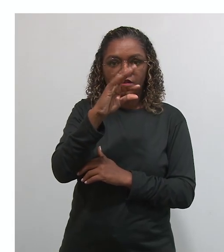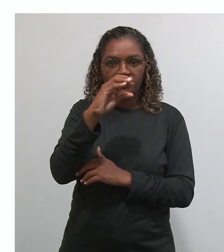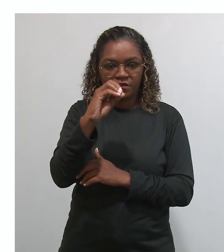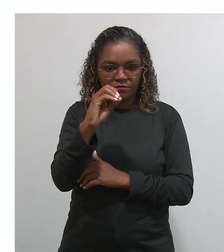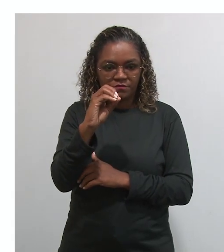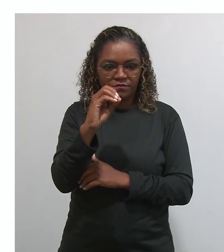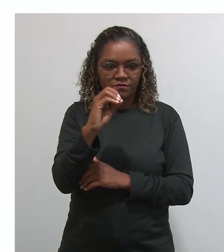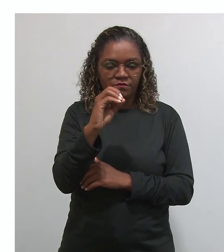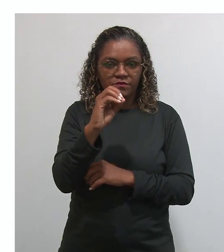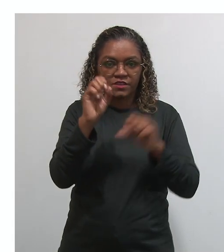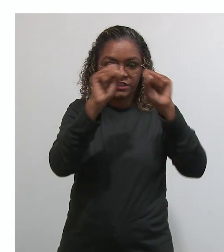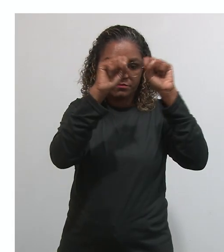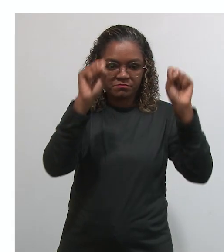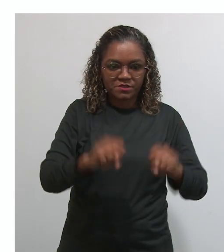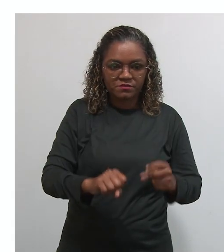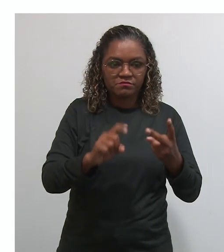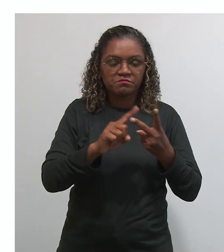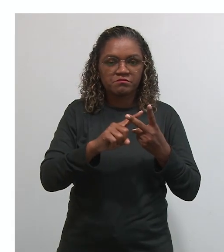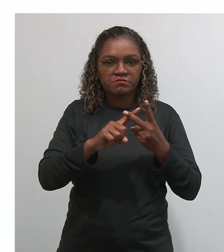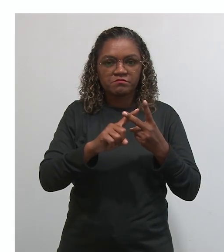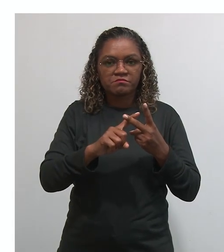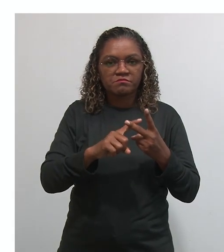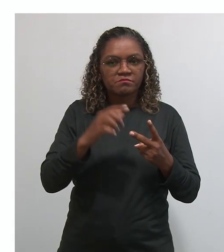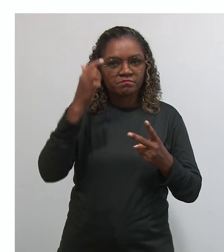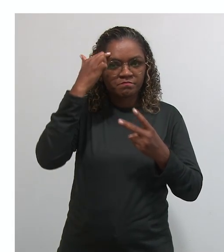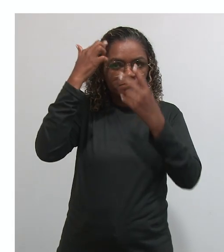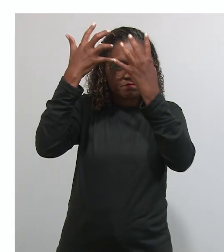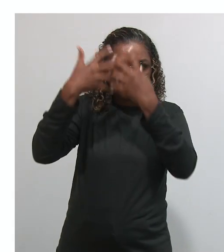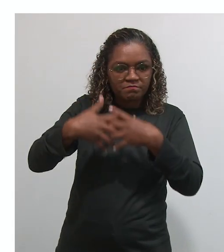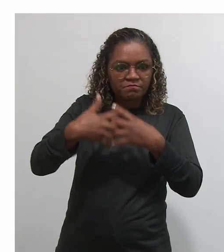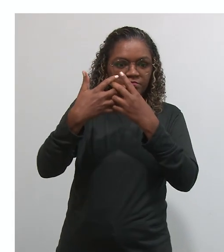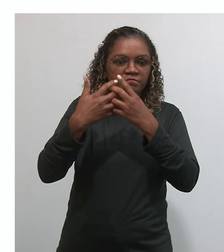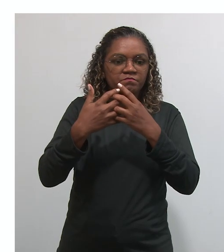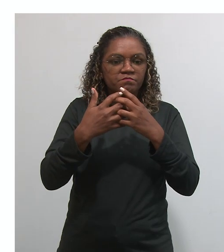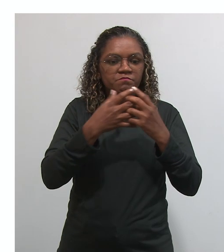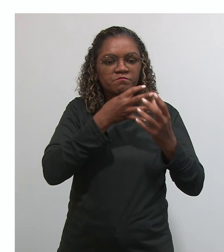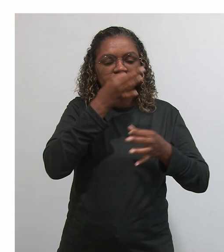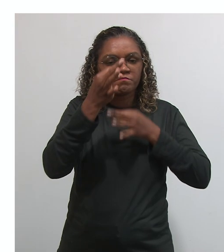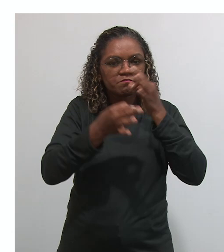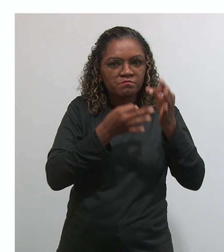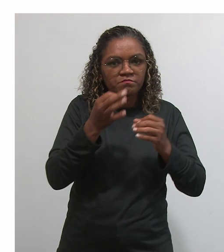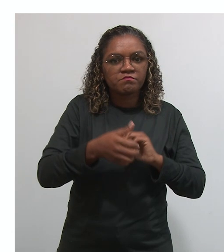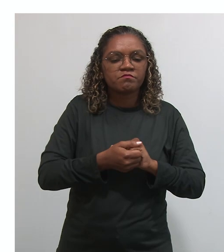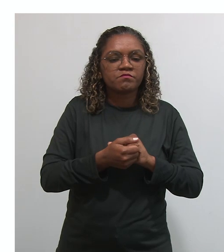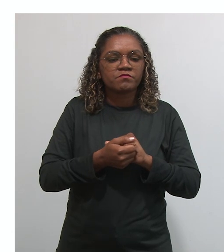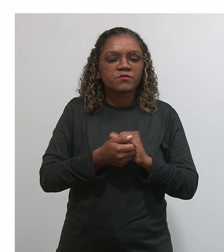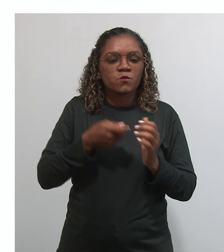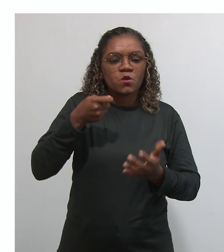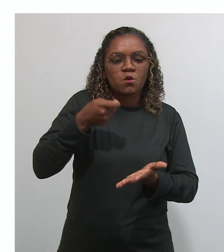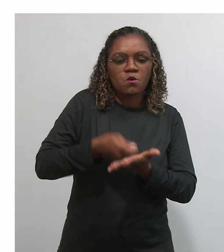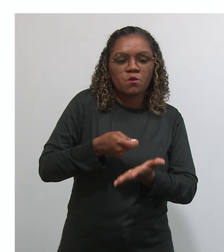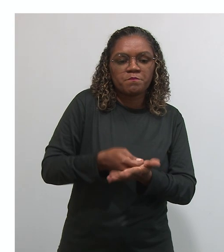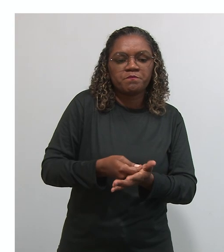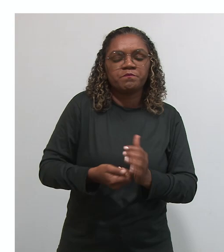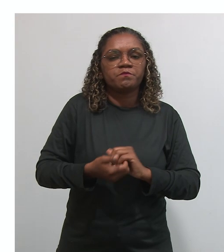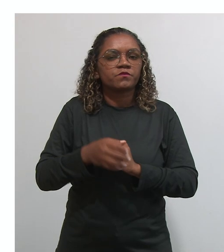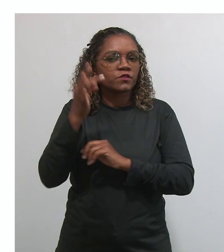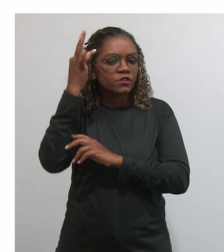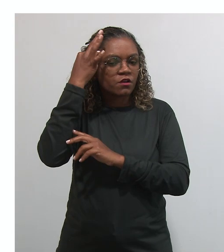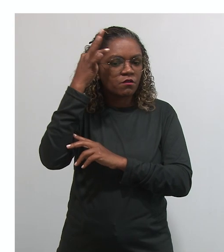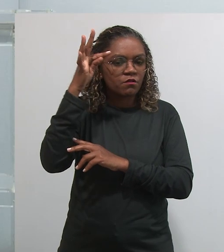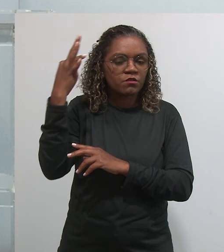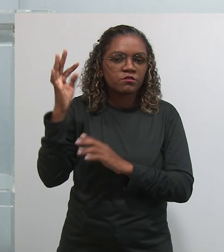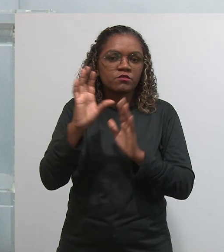sistemático, racional, elaborado, teórico, rigoroso e científico. Quando